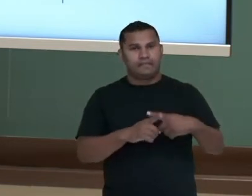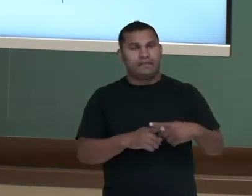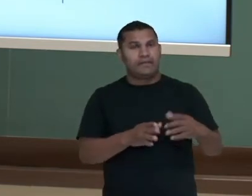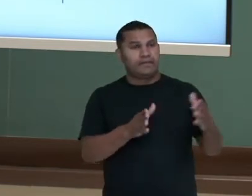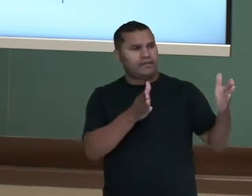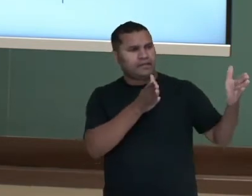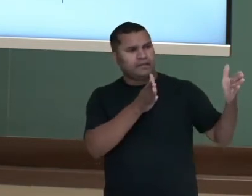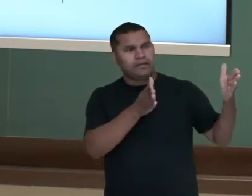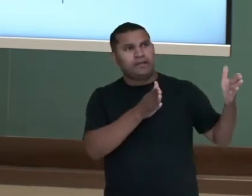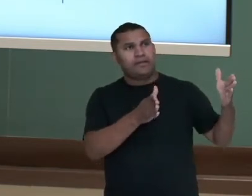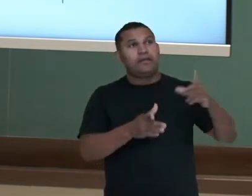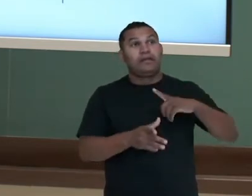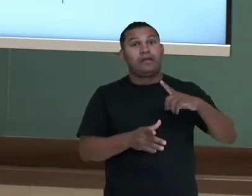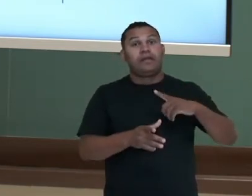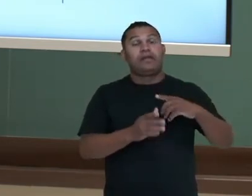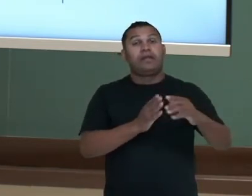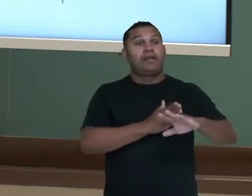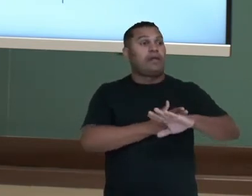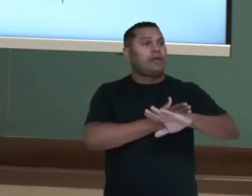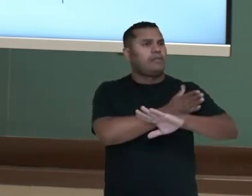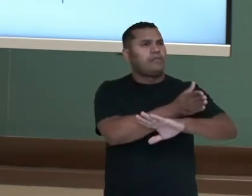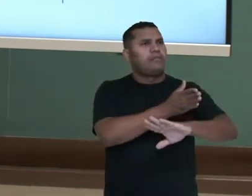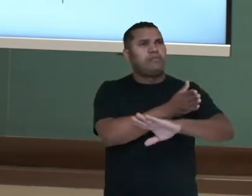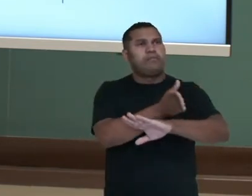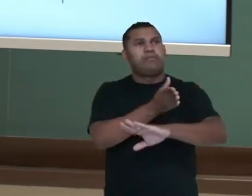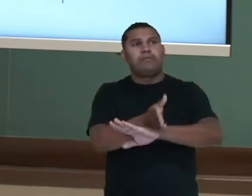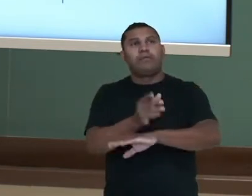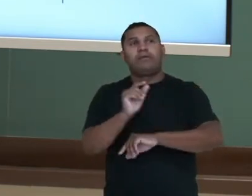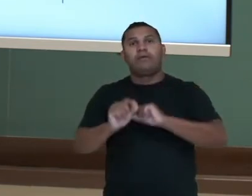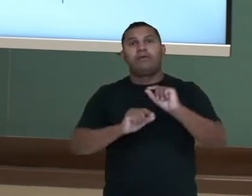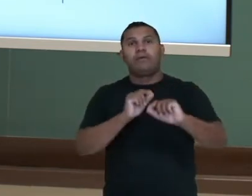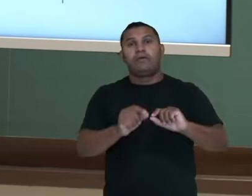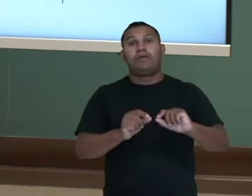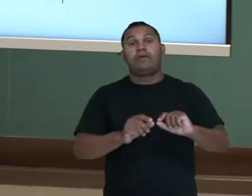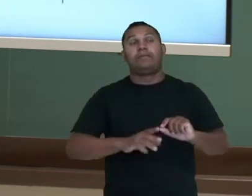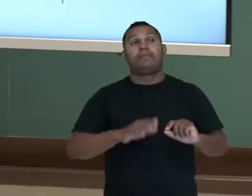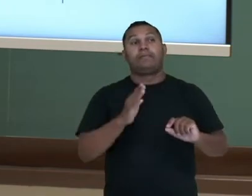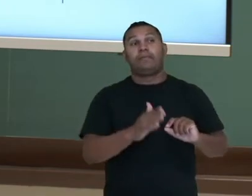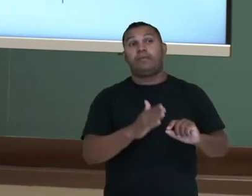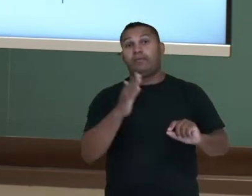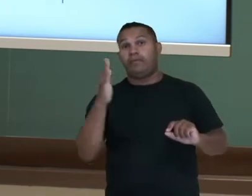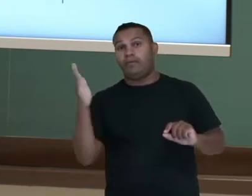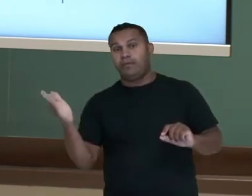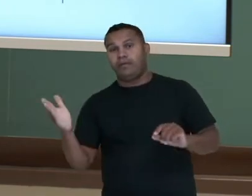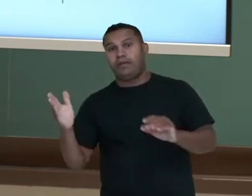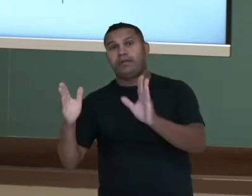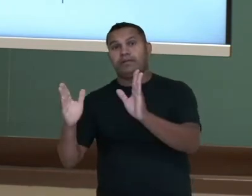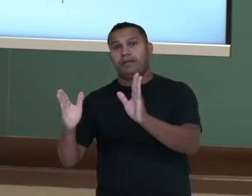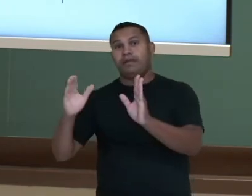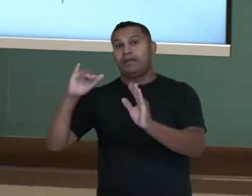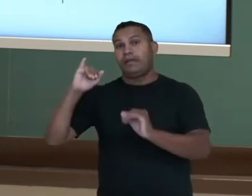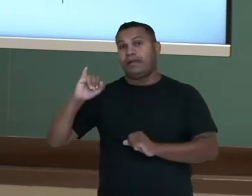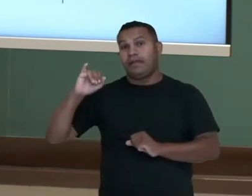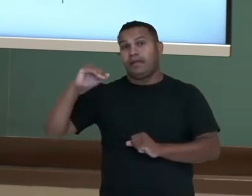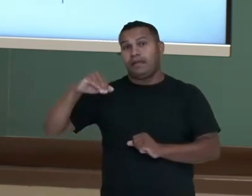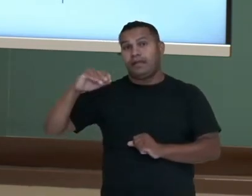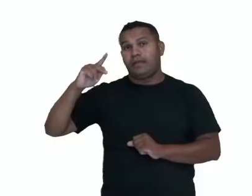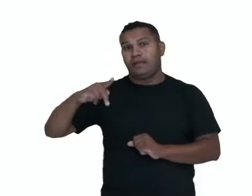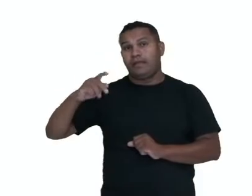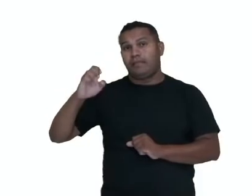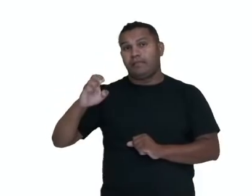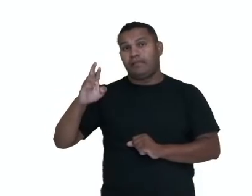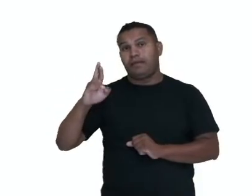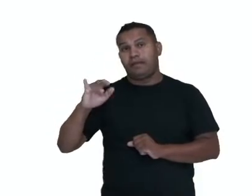Europa, além dos Estados Unidos e do Japão, e gera uma disputa entre esses países por mercado consumidor, matéria-prima e mão de